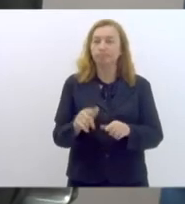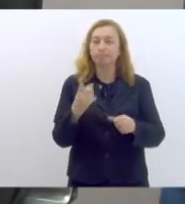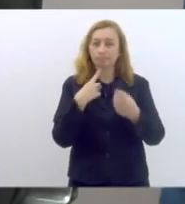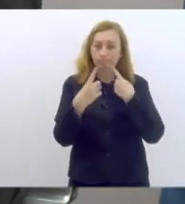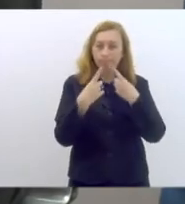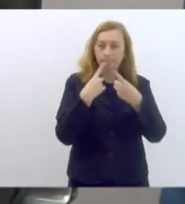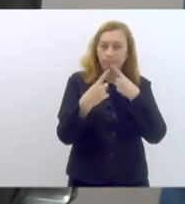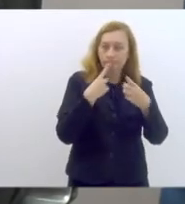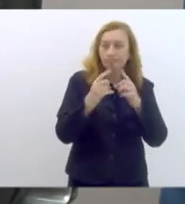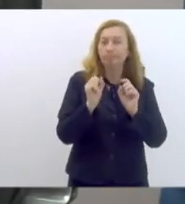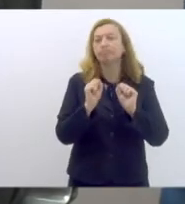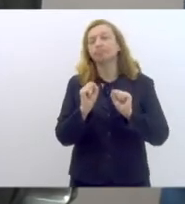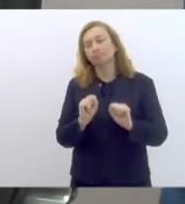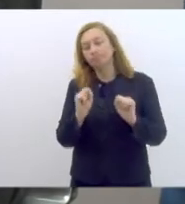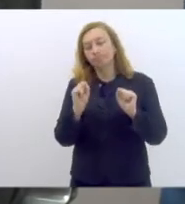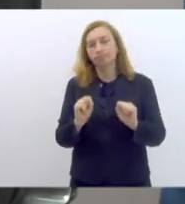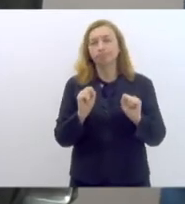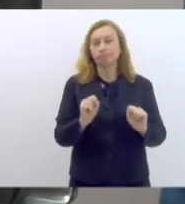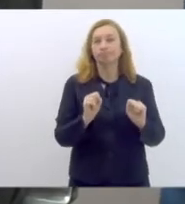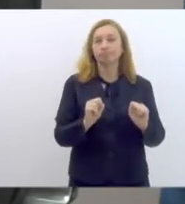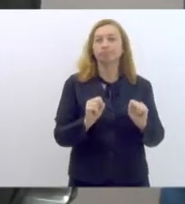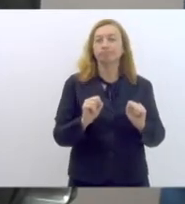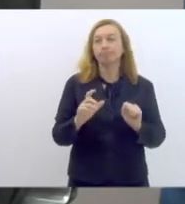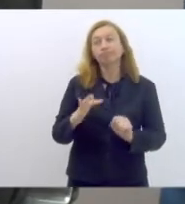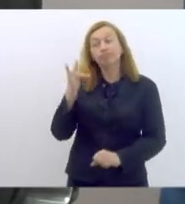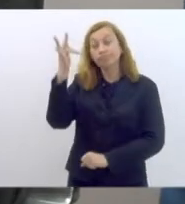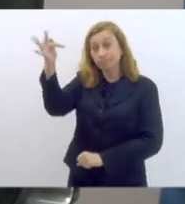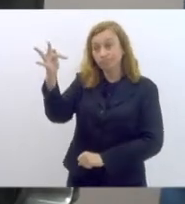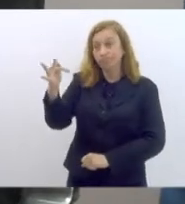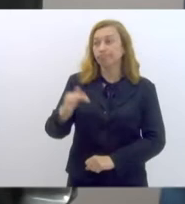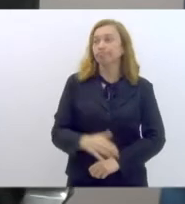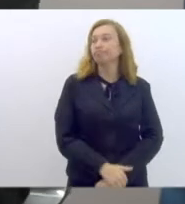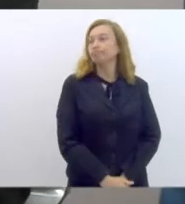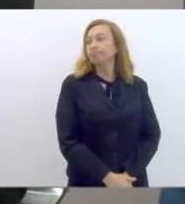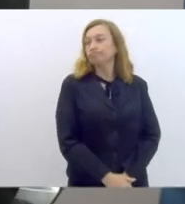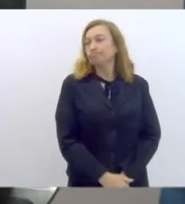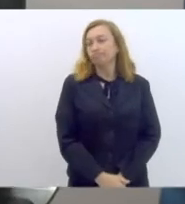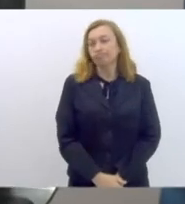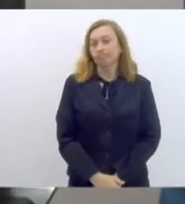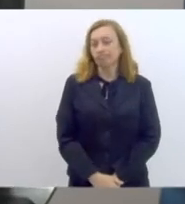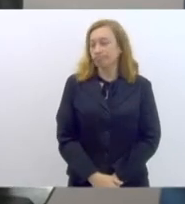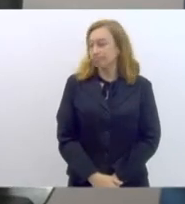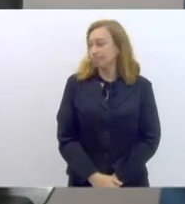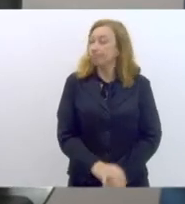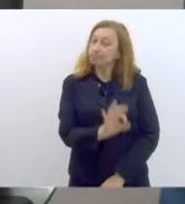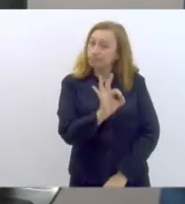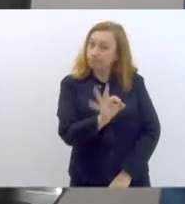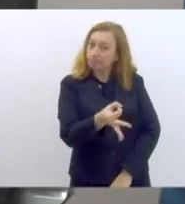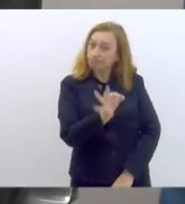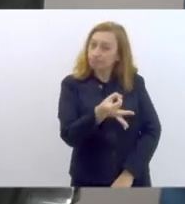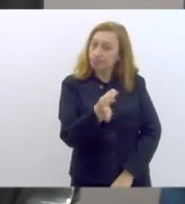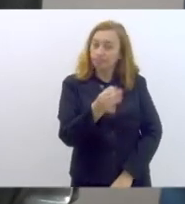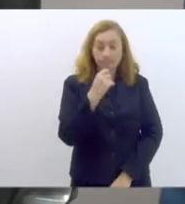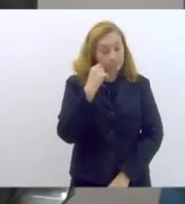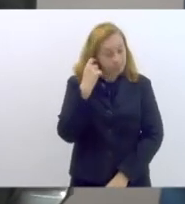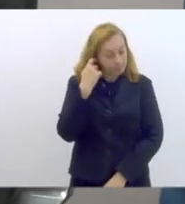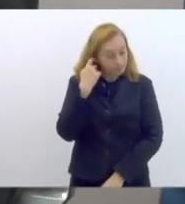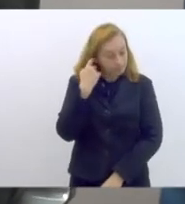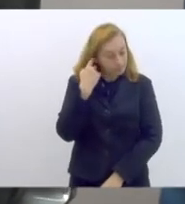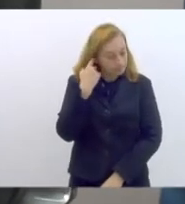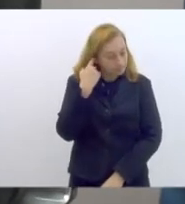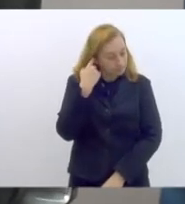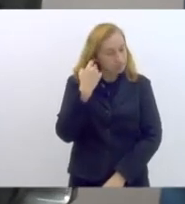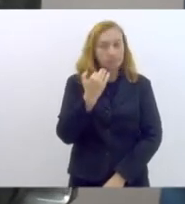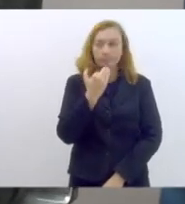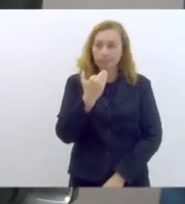discussões possíveis futuras. E, evidentemente, depois a gente vai pedir